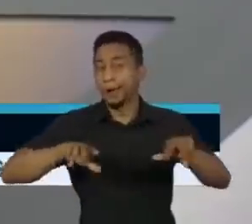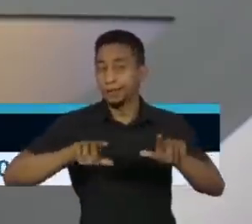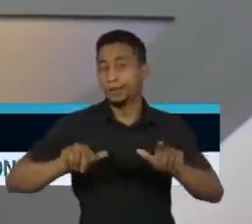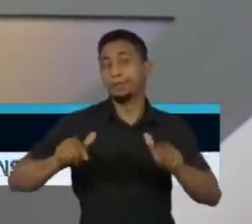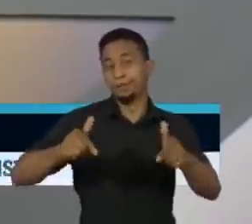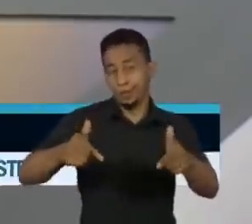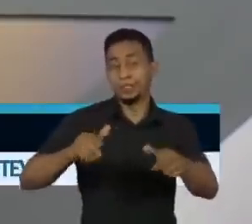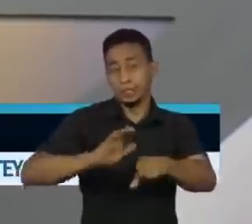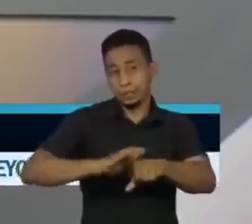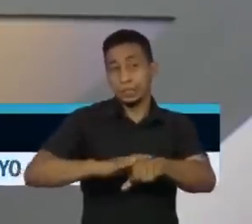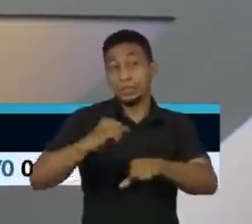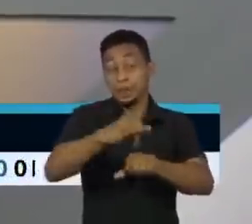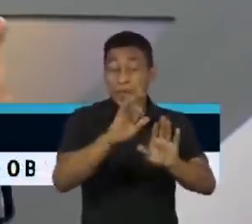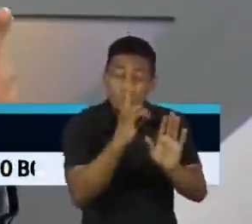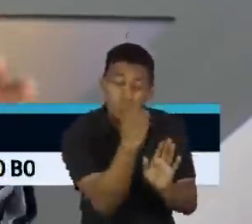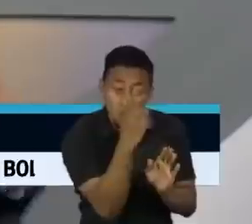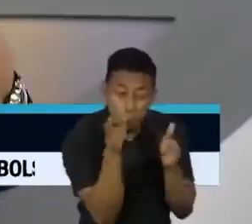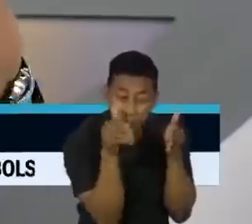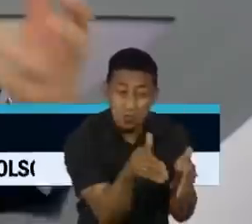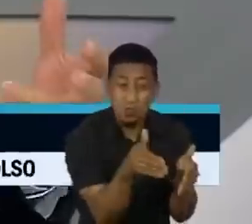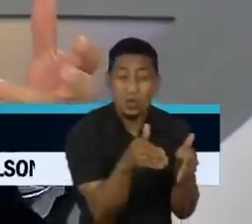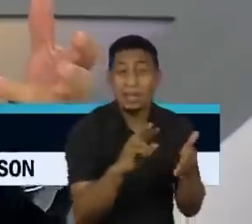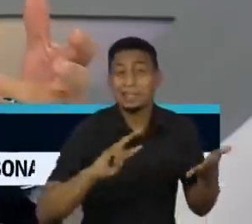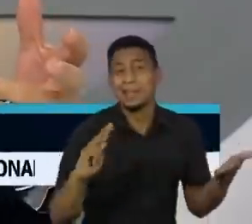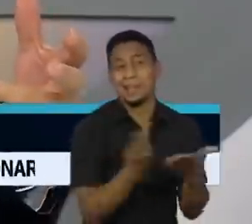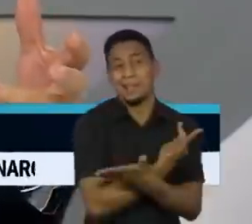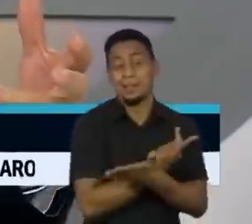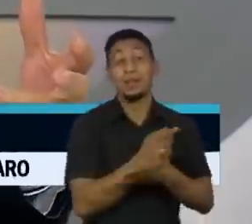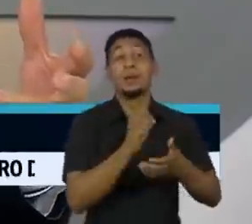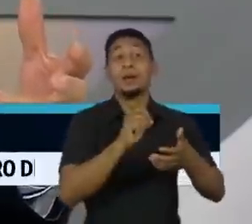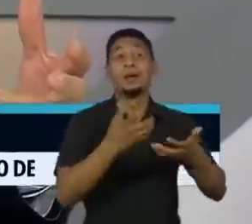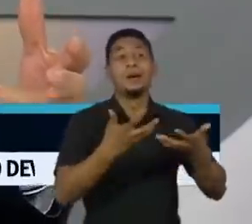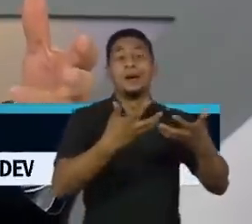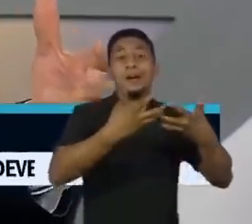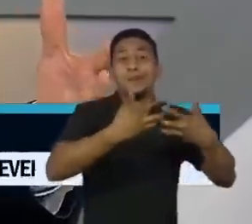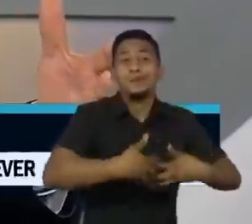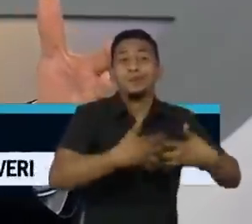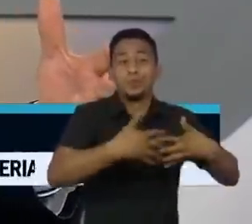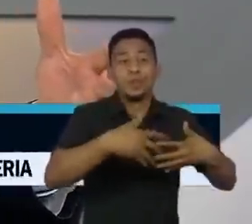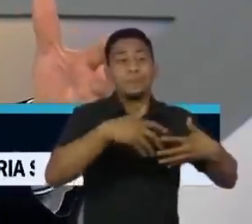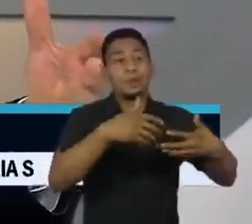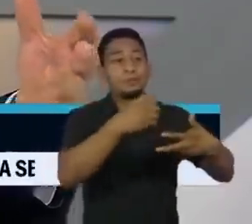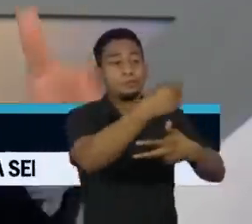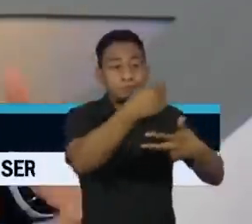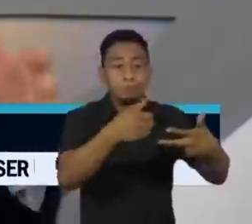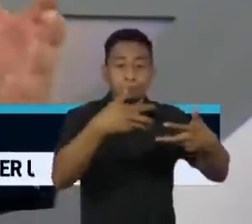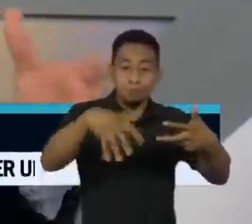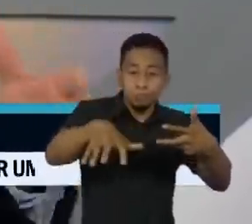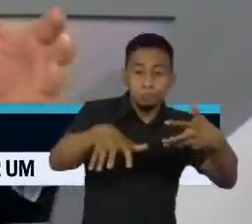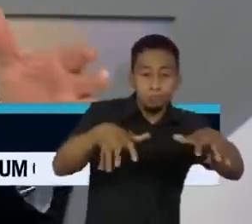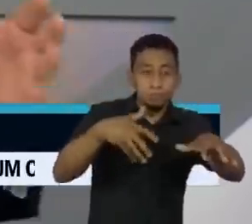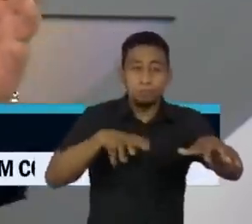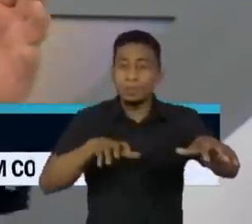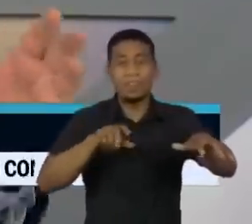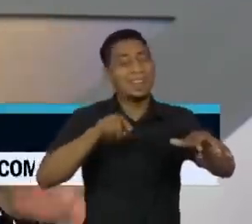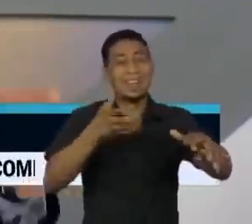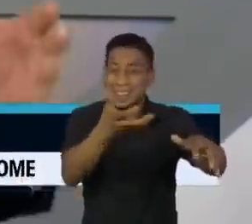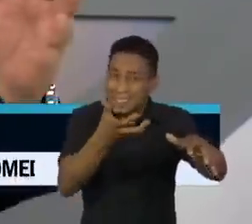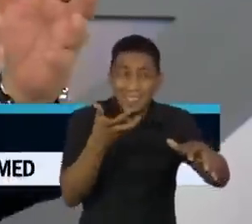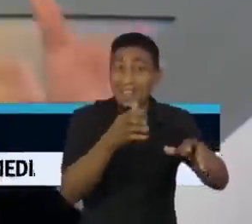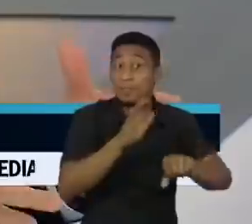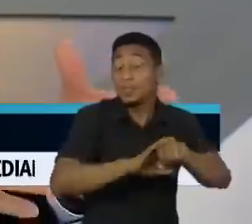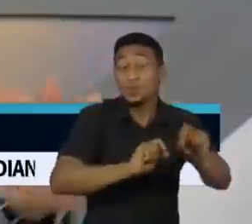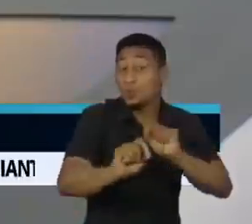diz respeito à própria integridade do funcionamento do sistema de separação de poderes. O tempo todo ele busca fazer